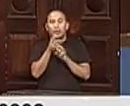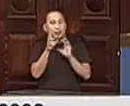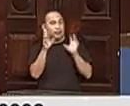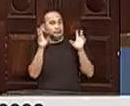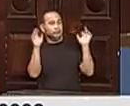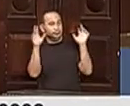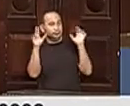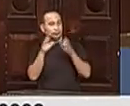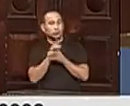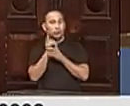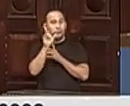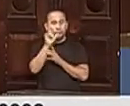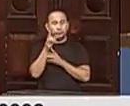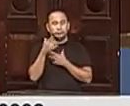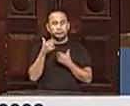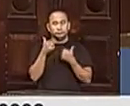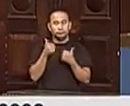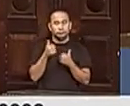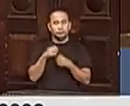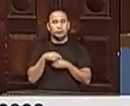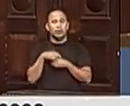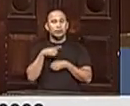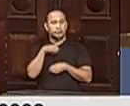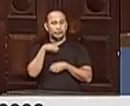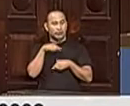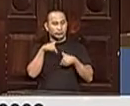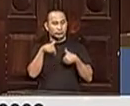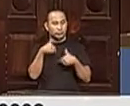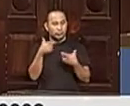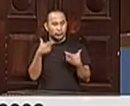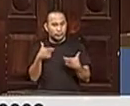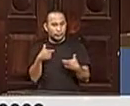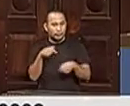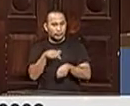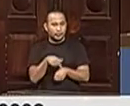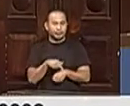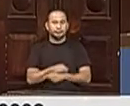outro conselheiro, que presidia o órgão,